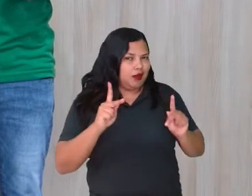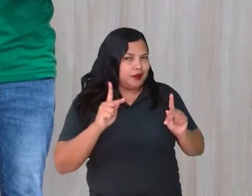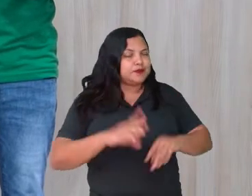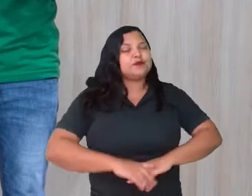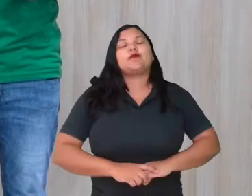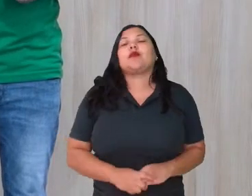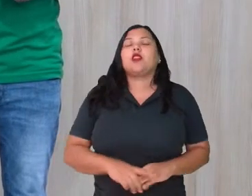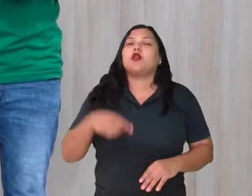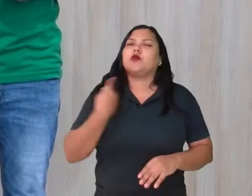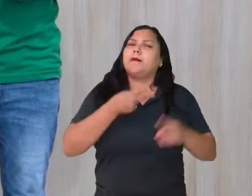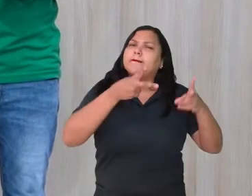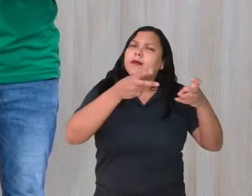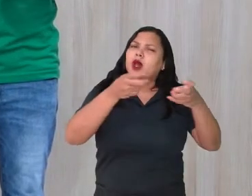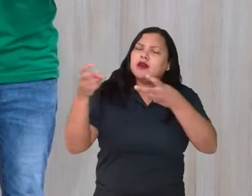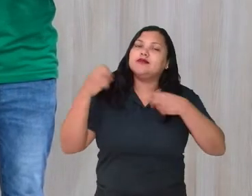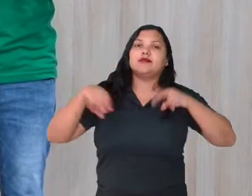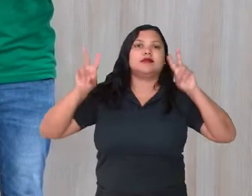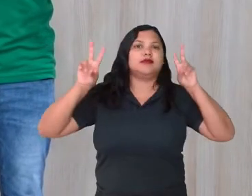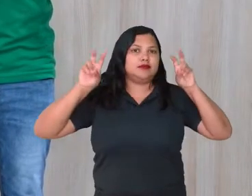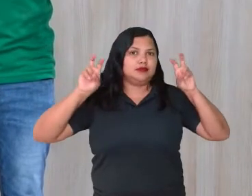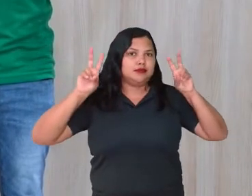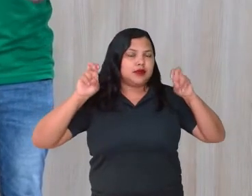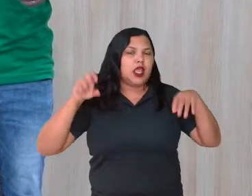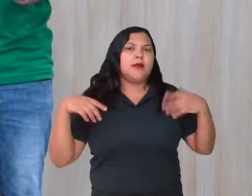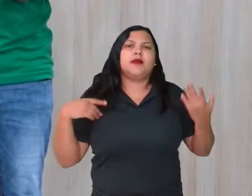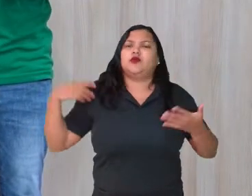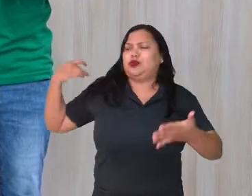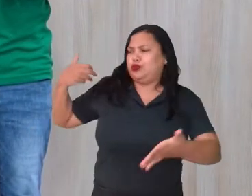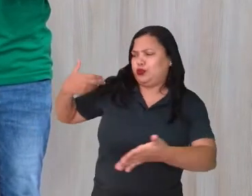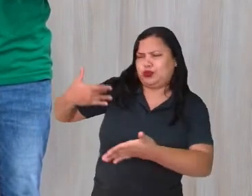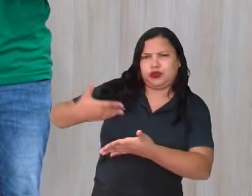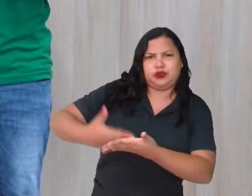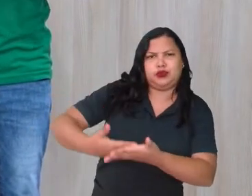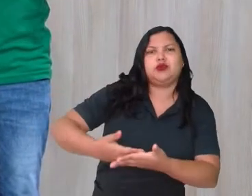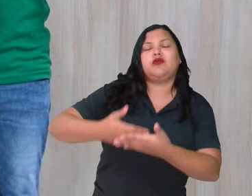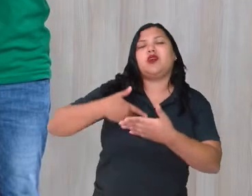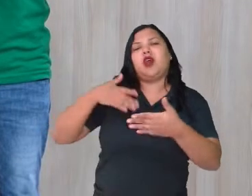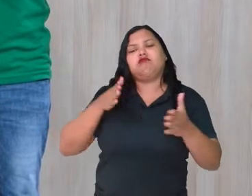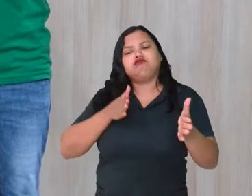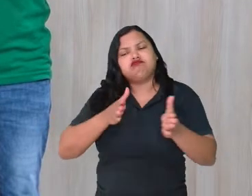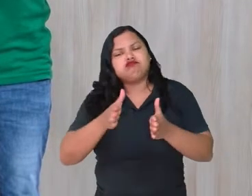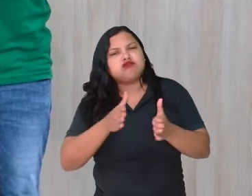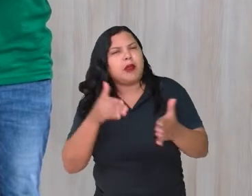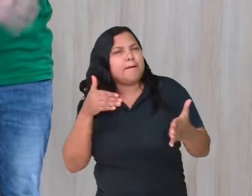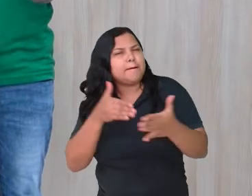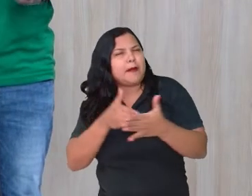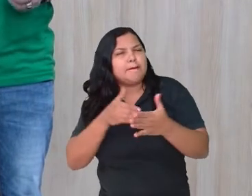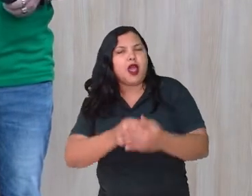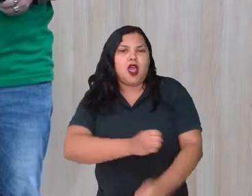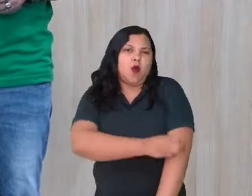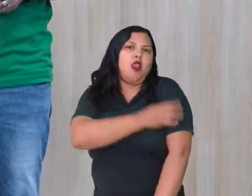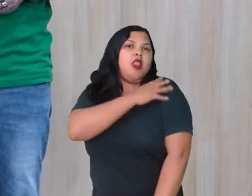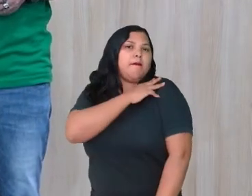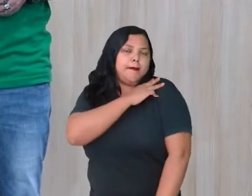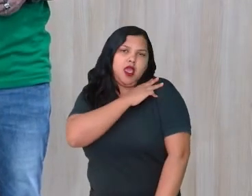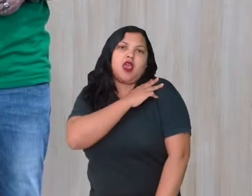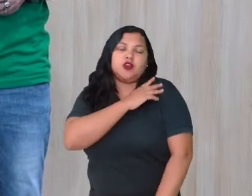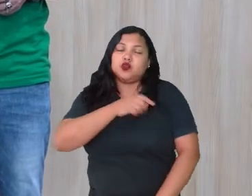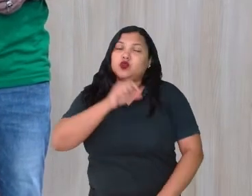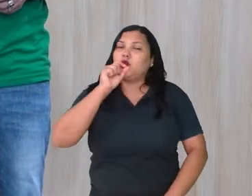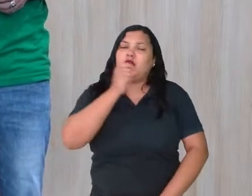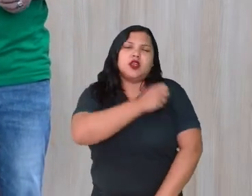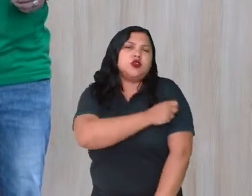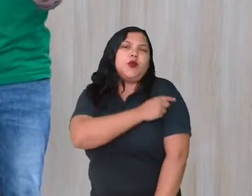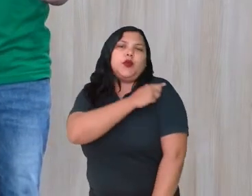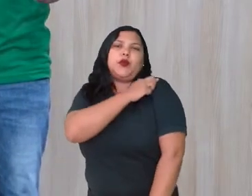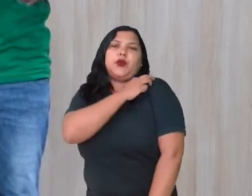gente vai observar que esse é um tema que durante muito tempo ele ficou mais restrito ao ensino médio com relação ao ensino da matemática